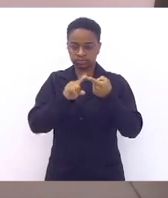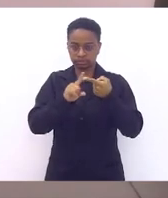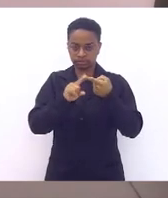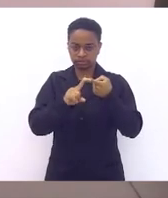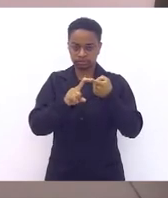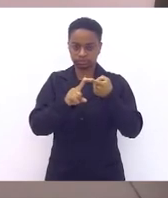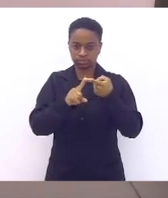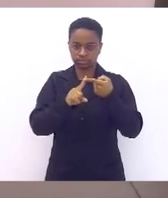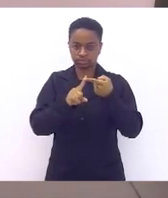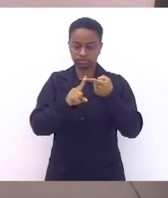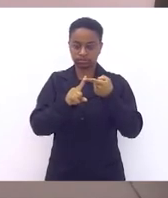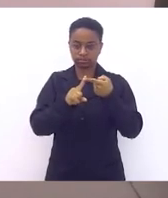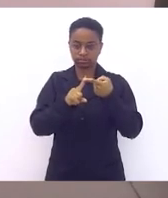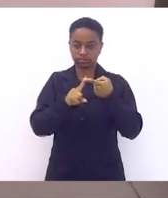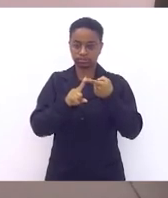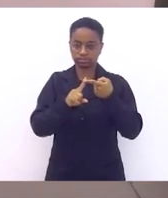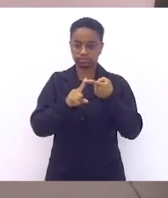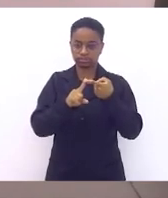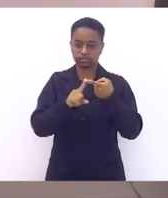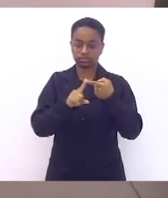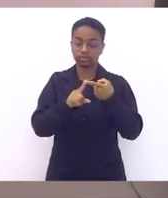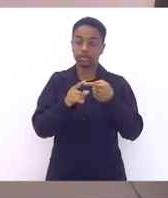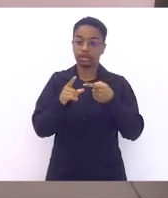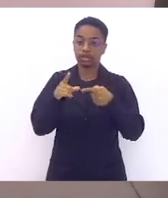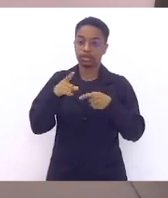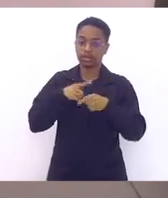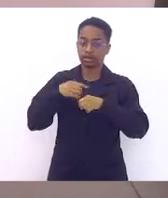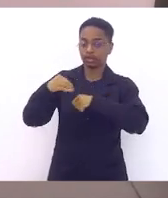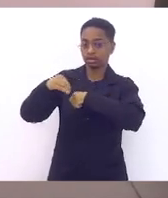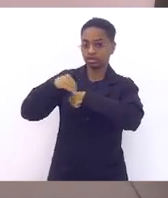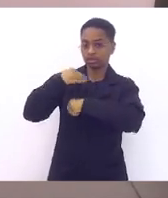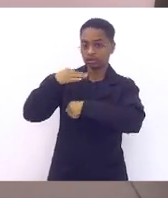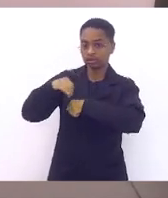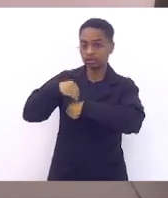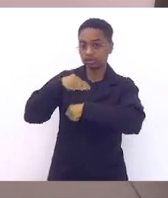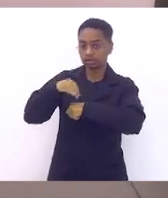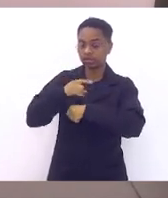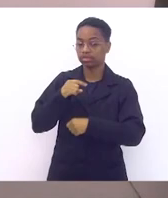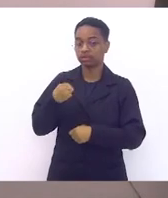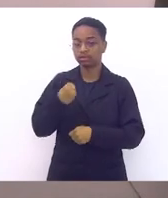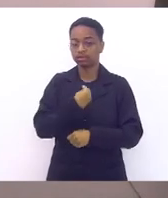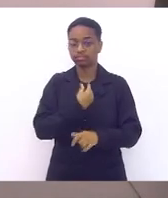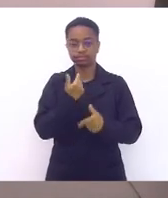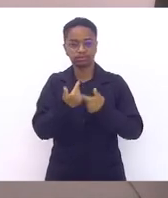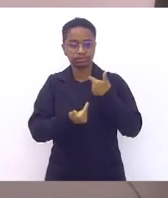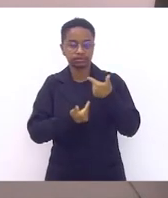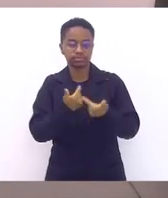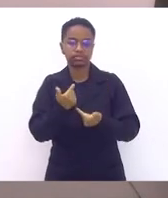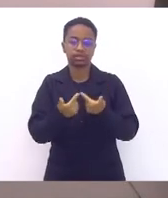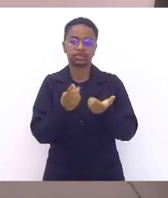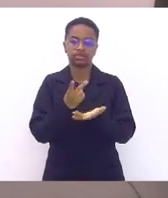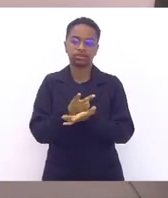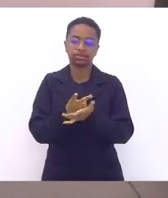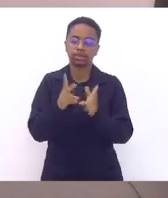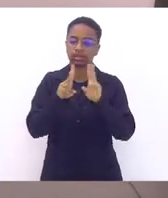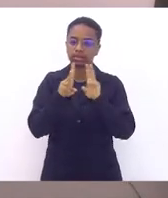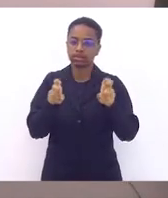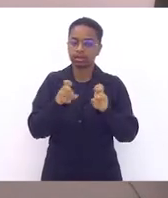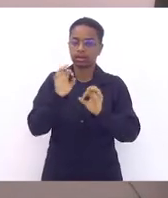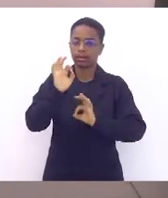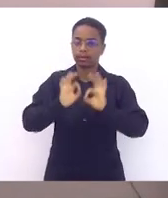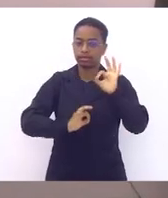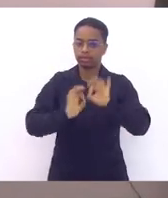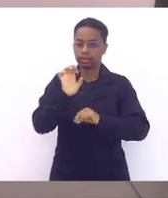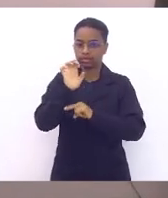até o nosso mandato, e esse mandato, como nós trabalhamos a questão do Plano Estadual de Enfrentamento